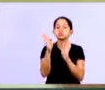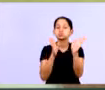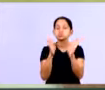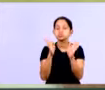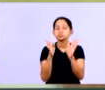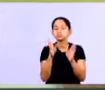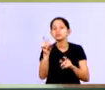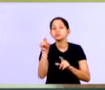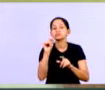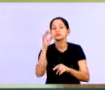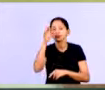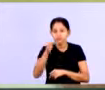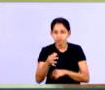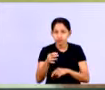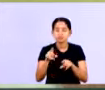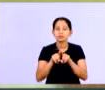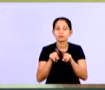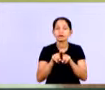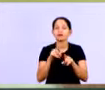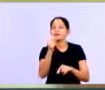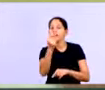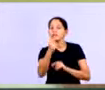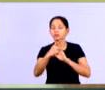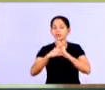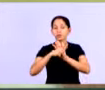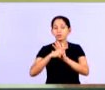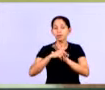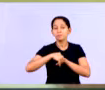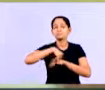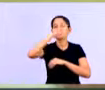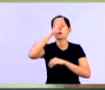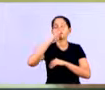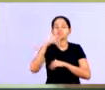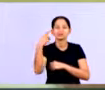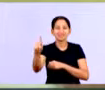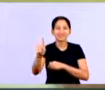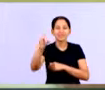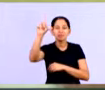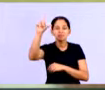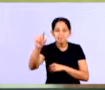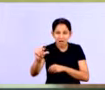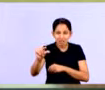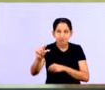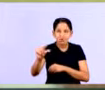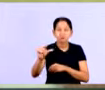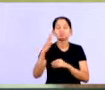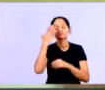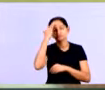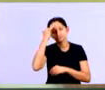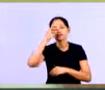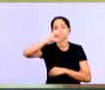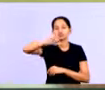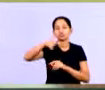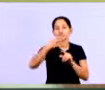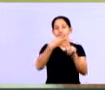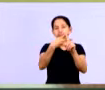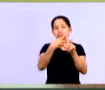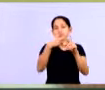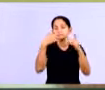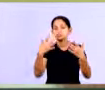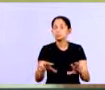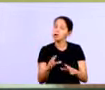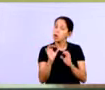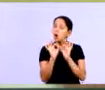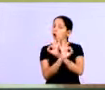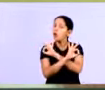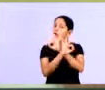taxa de juros. Pelo capital próprio é a maior e pelo capital de terceiro a menor. Juros para financiar o negócio. É uma ótima